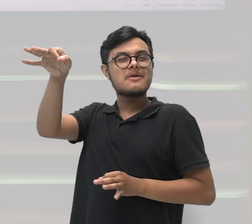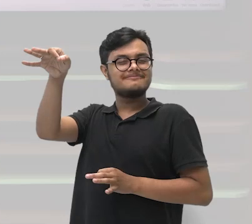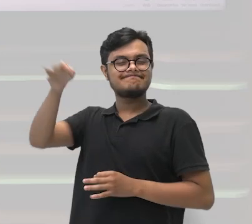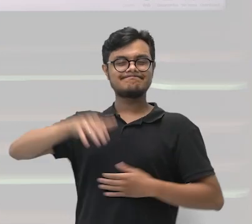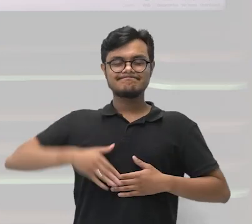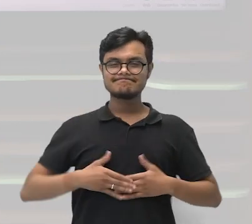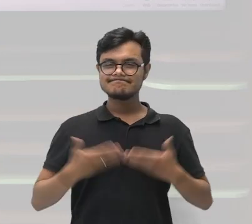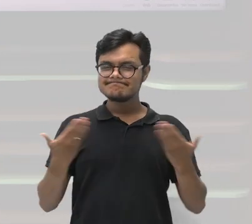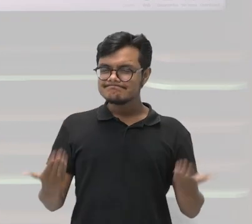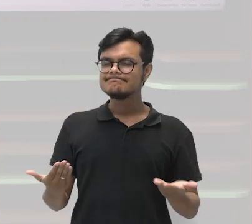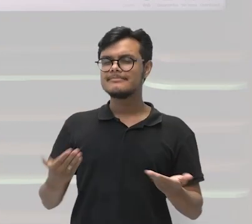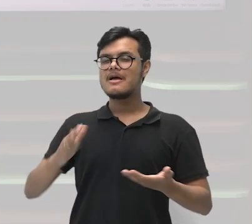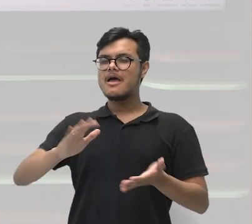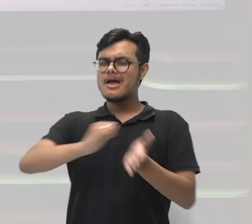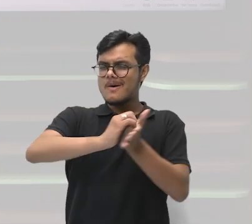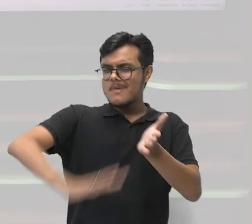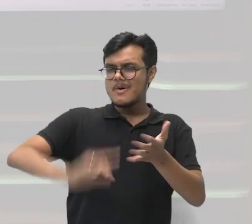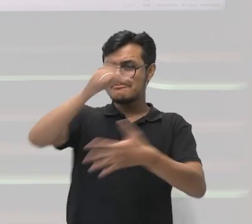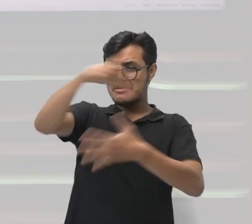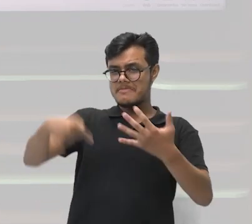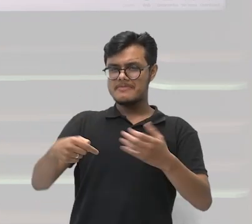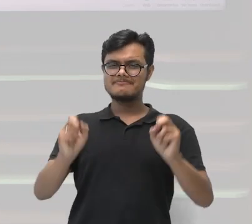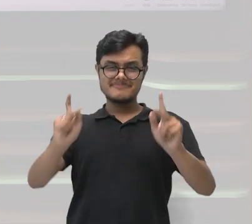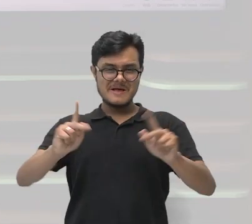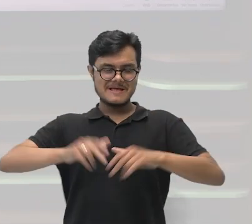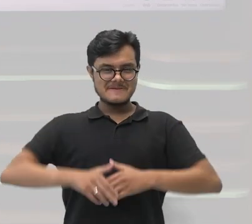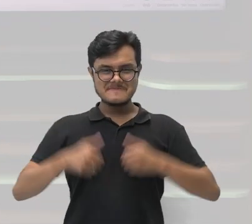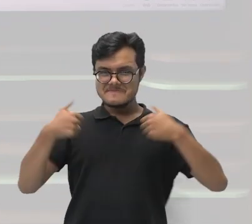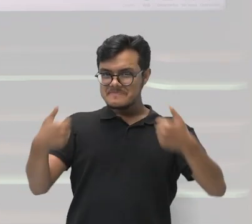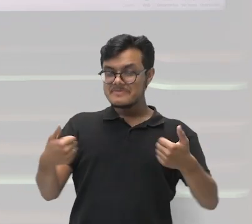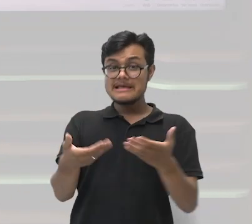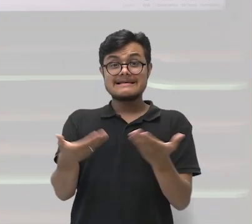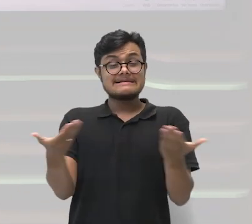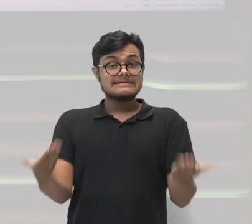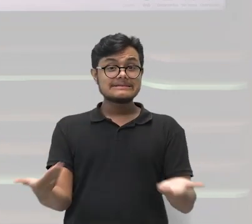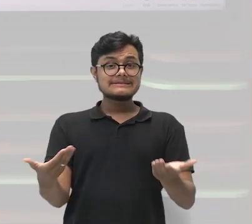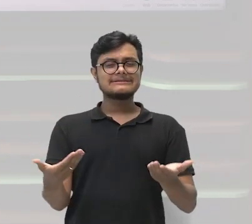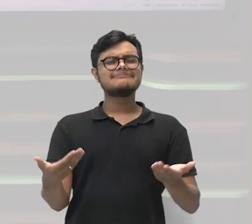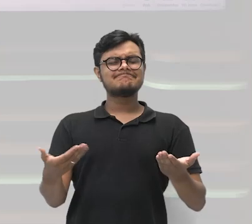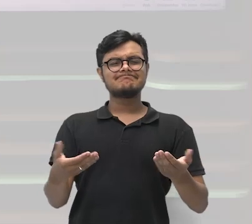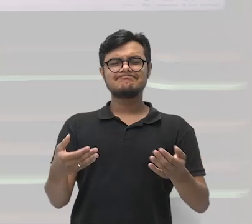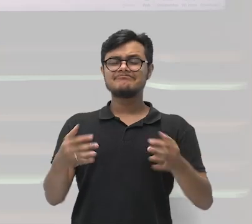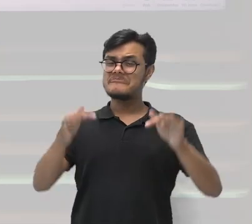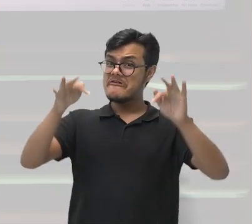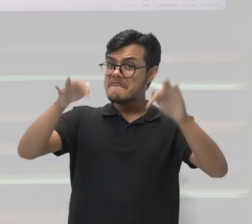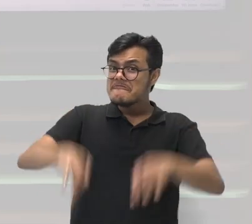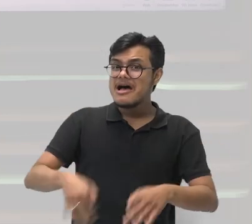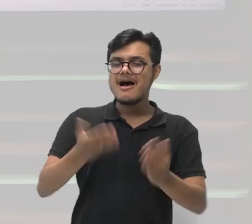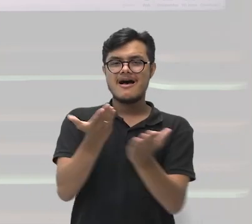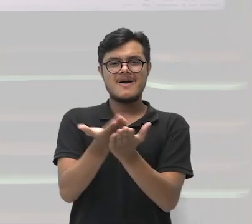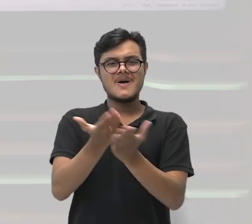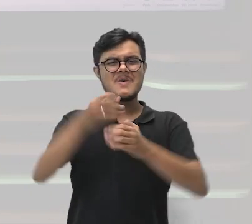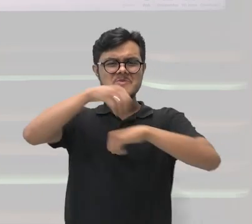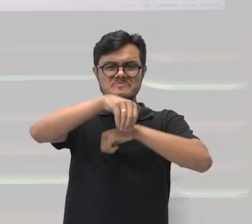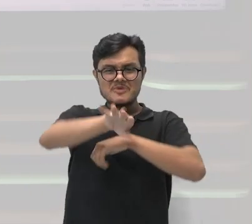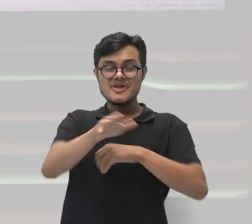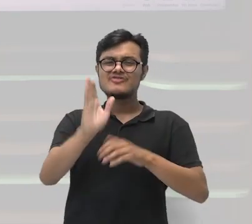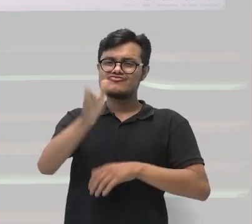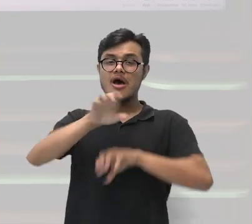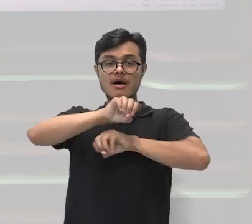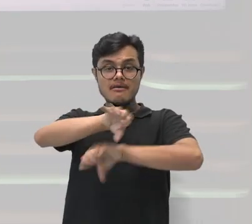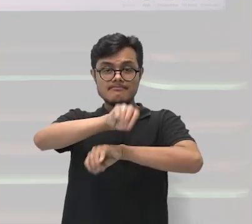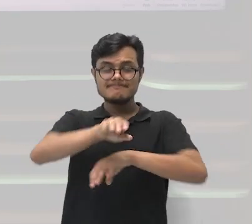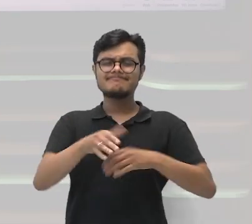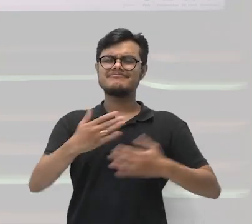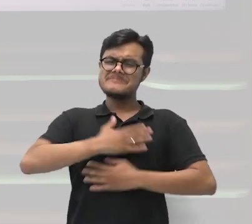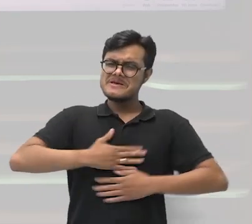E fazemos aí algumas operações matemáticas. Tudo bem? Bom, pessoal, era isso que o professor Paulo tinha para trazer para você nesta aula.